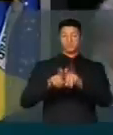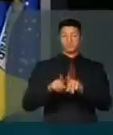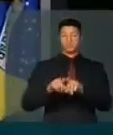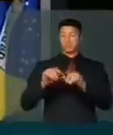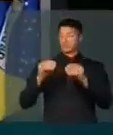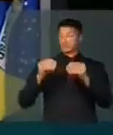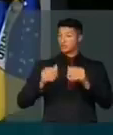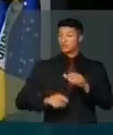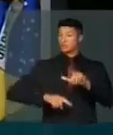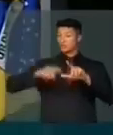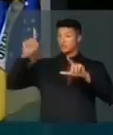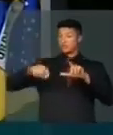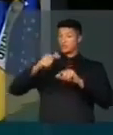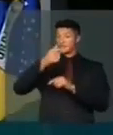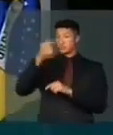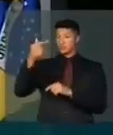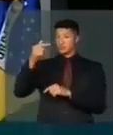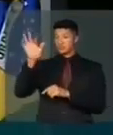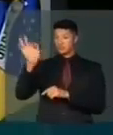o recorde,